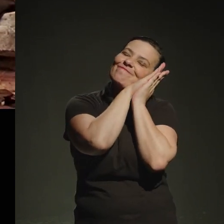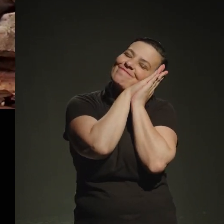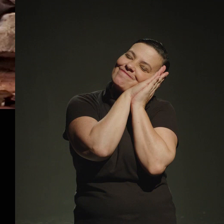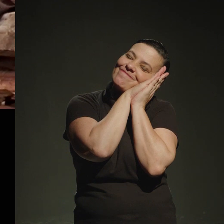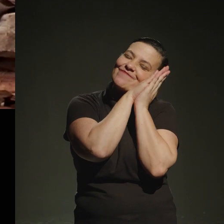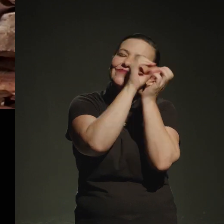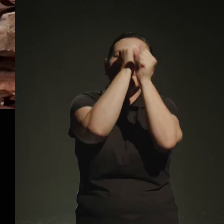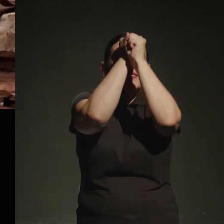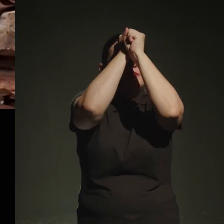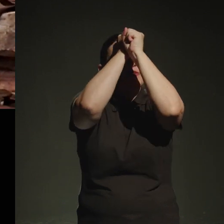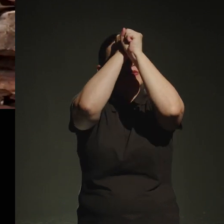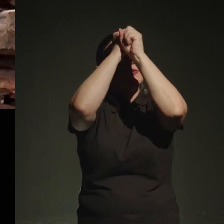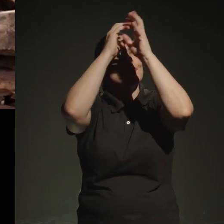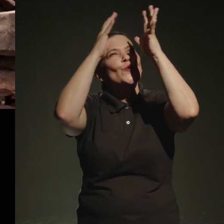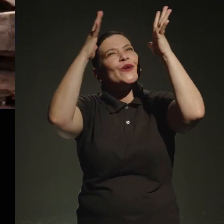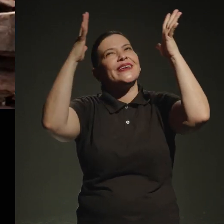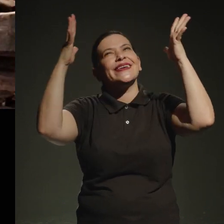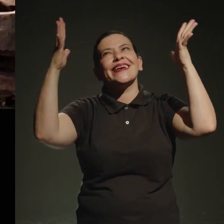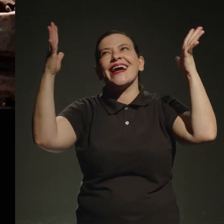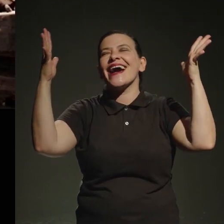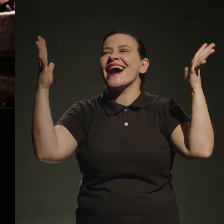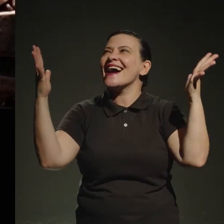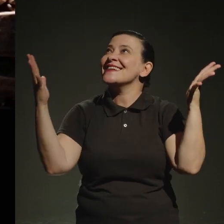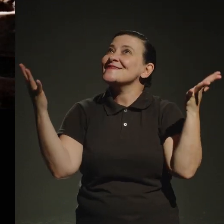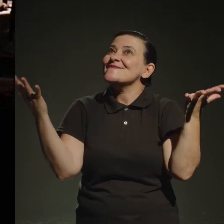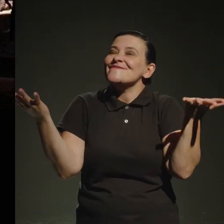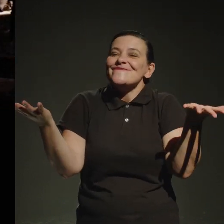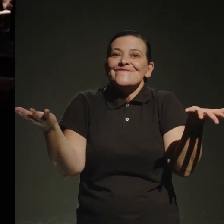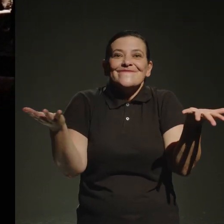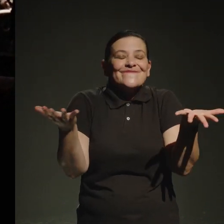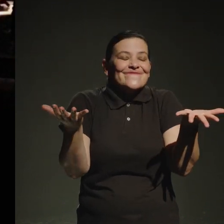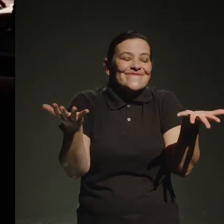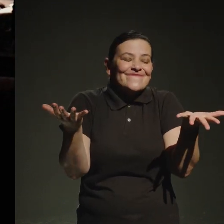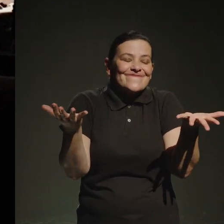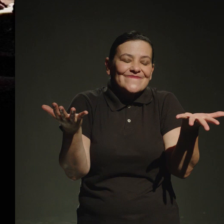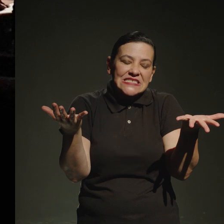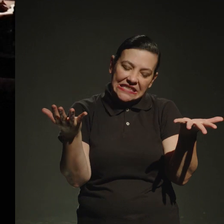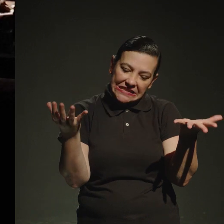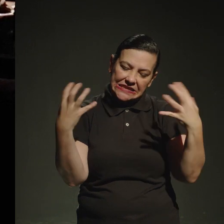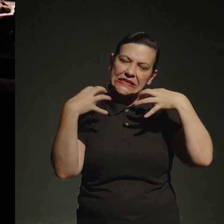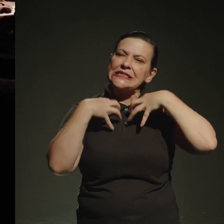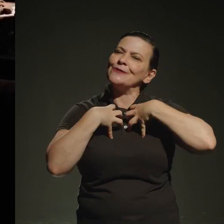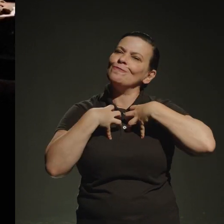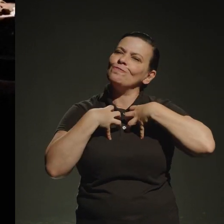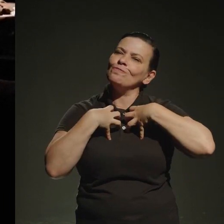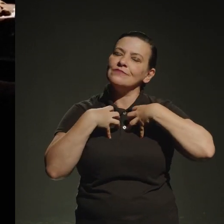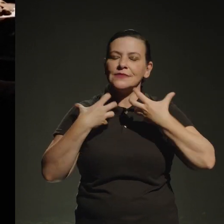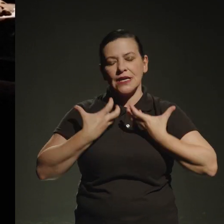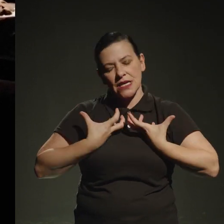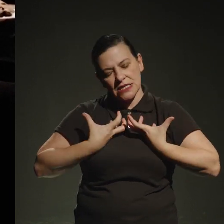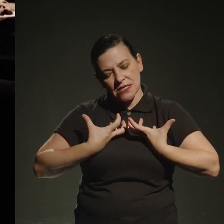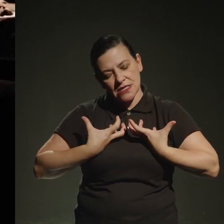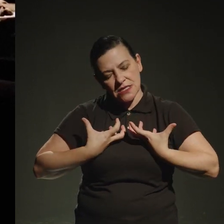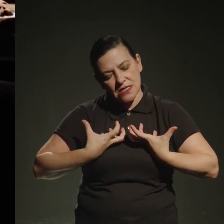imenso, do tamanho do mundo. Dorme. Cena 5. na qual se introduz um novo e